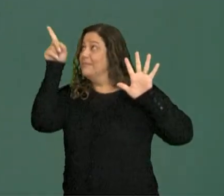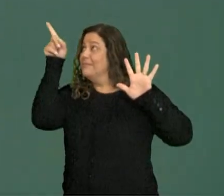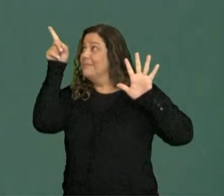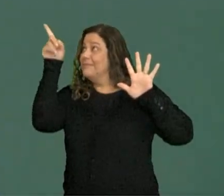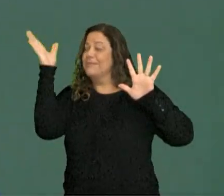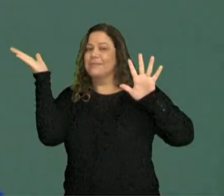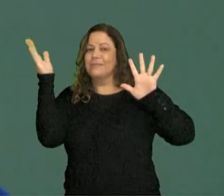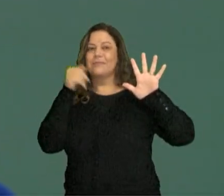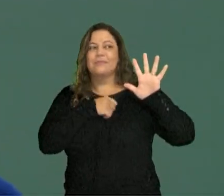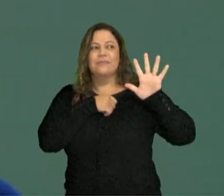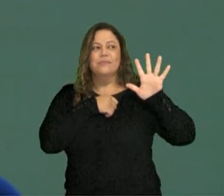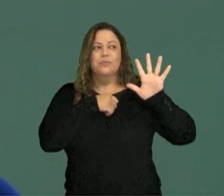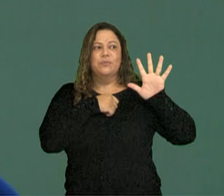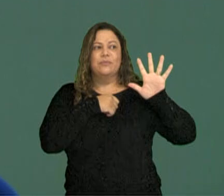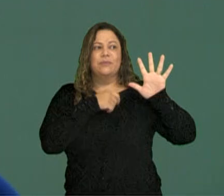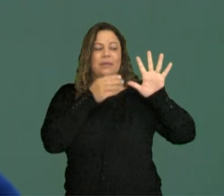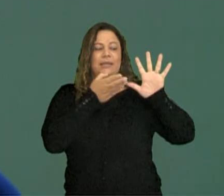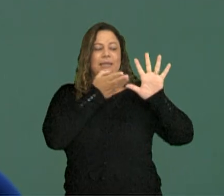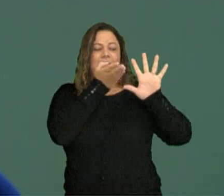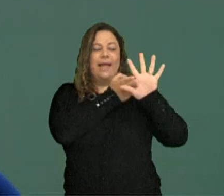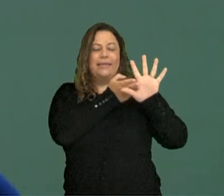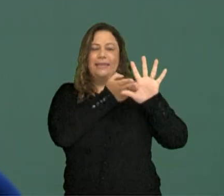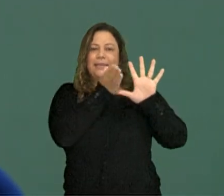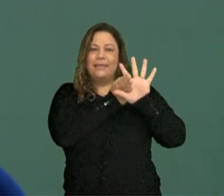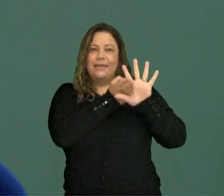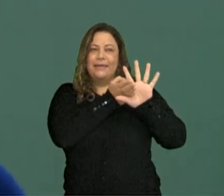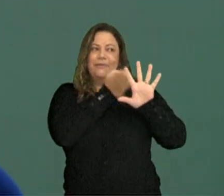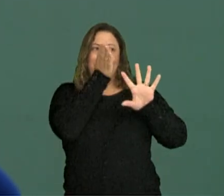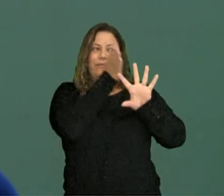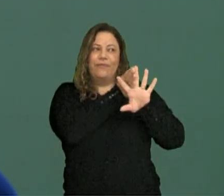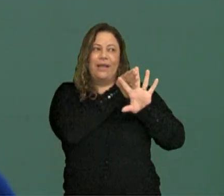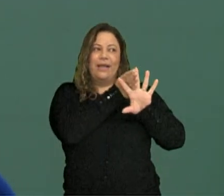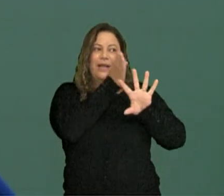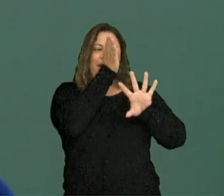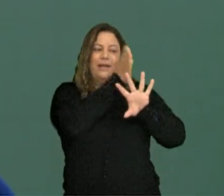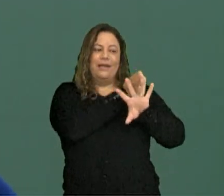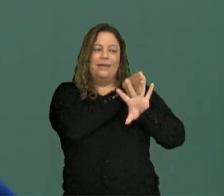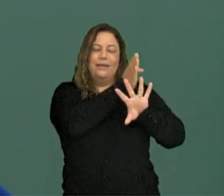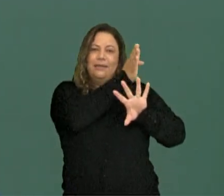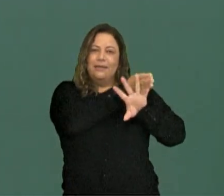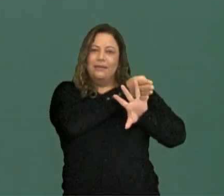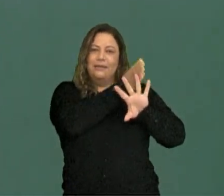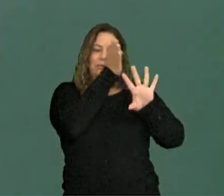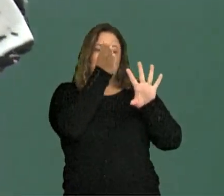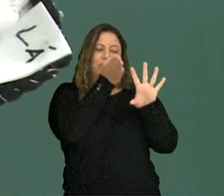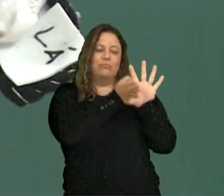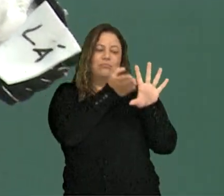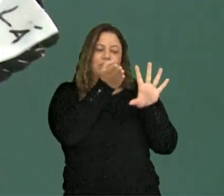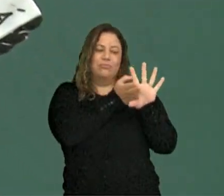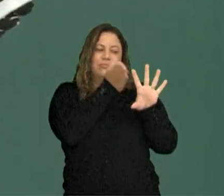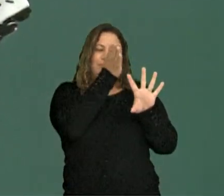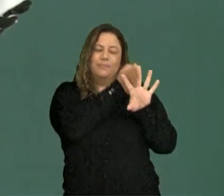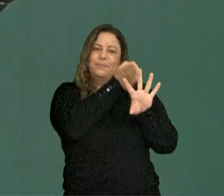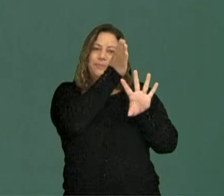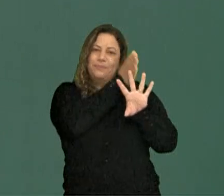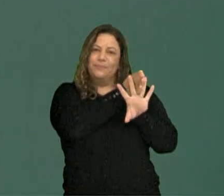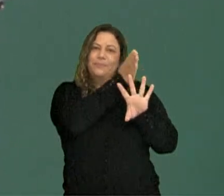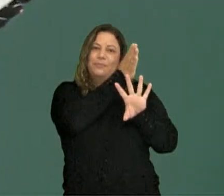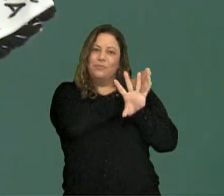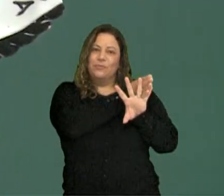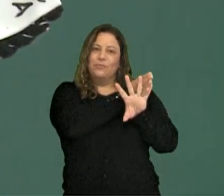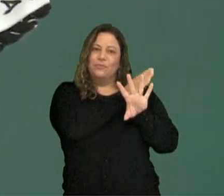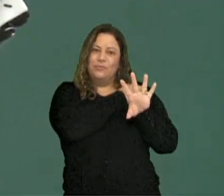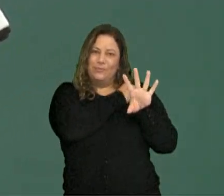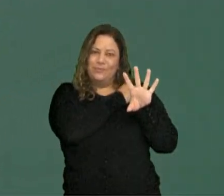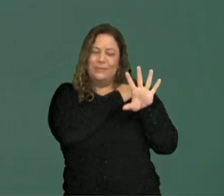as linhas vão ter os intervalos. Então, eu coloquei aqui simbolizando os intervalos, na pontinha da Luvoche, as